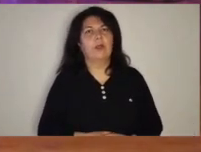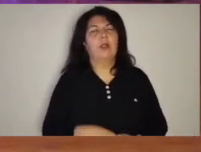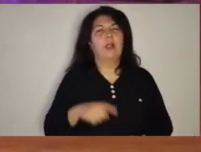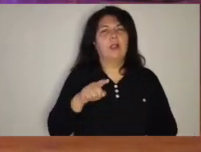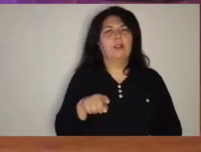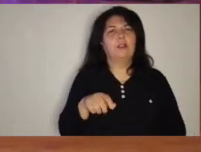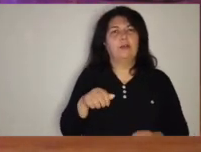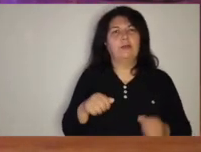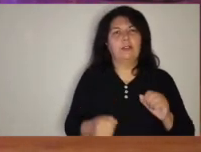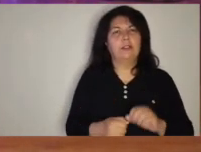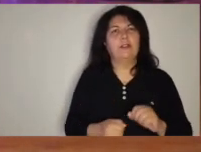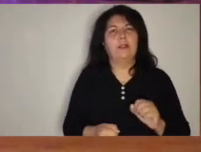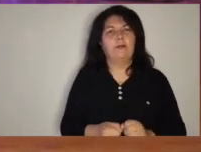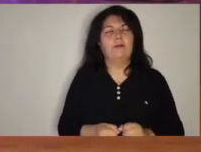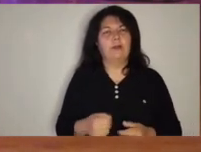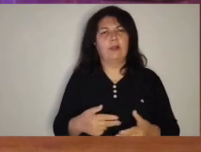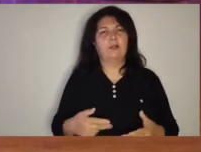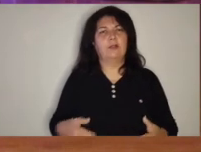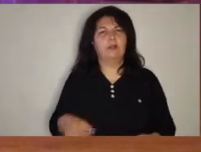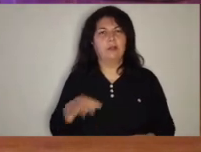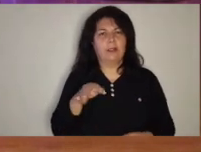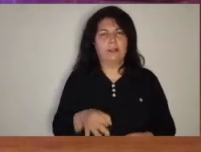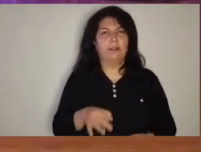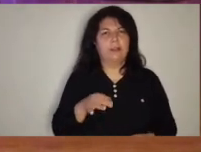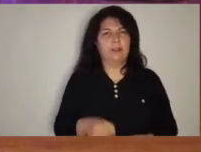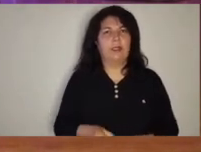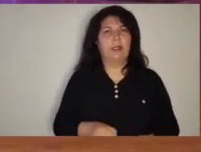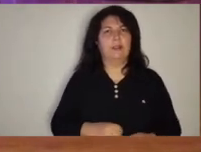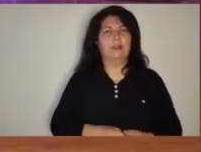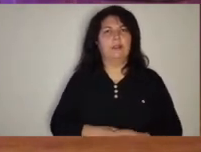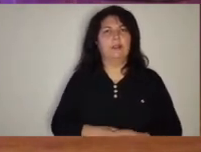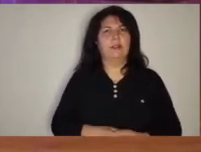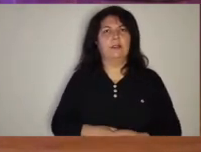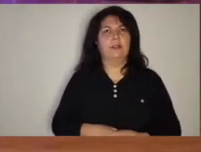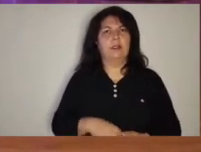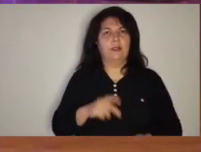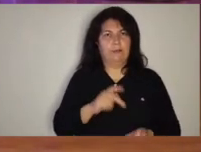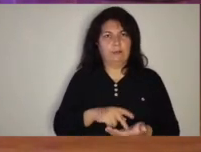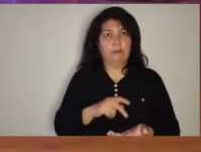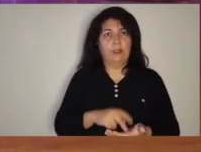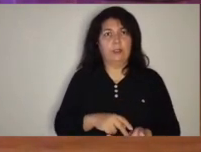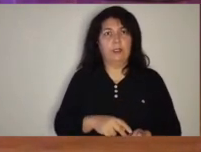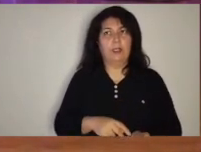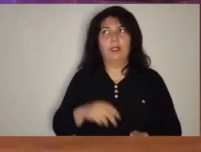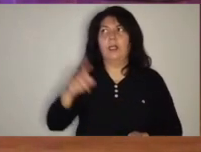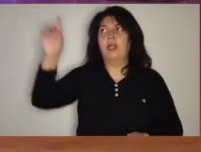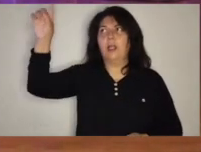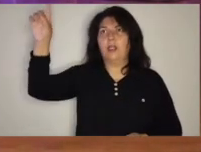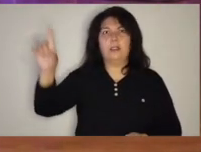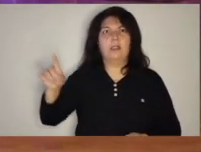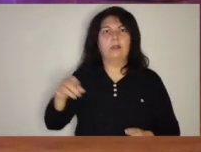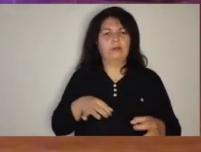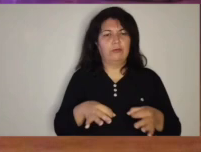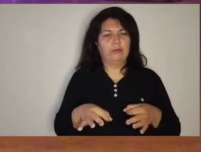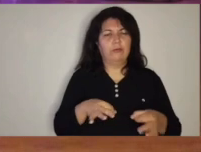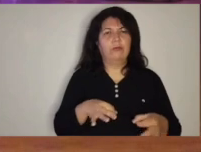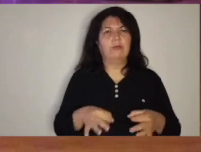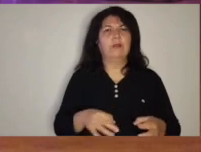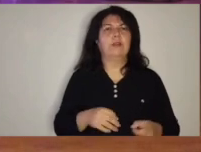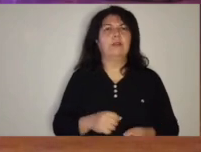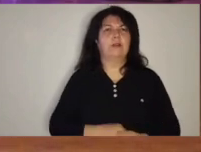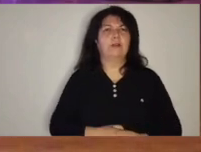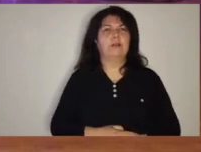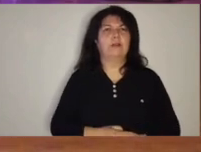da forma certa, Deus abençoa, Deus desembaraça. Você não precisa ficar ansioso, Deus vai dar o